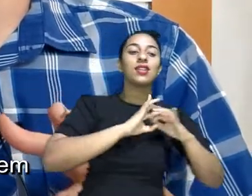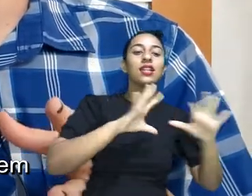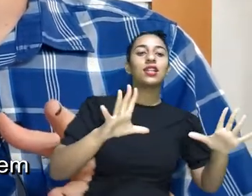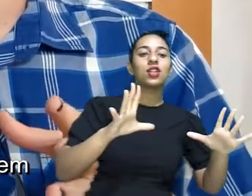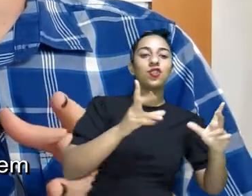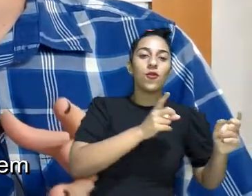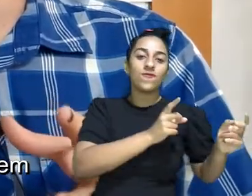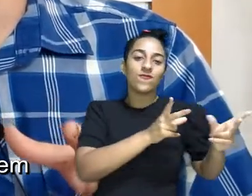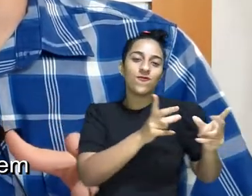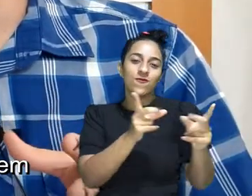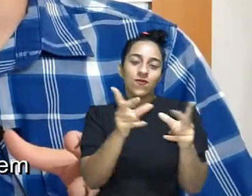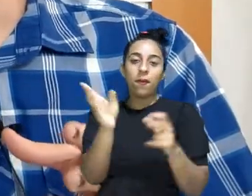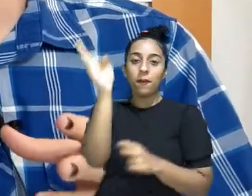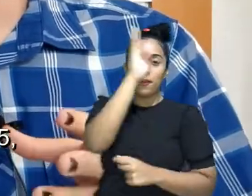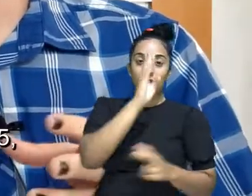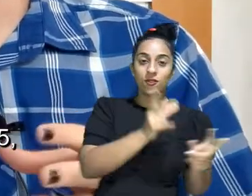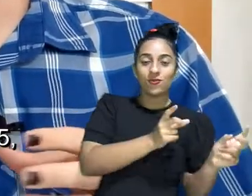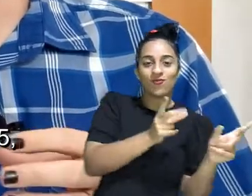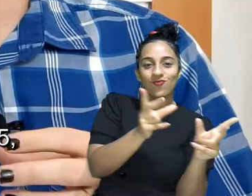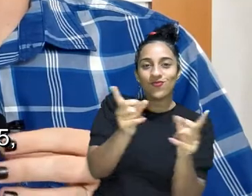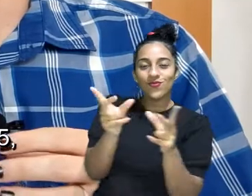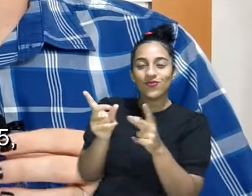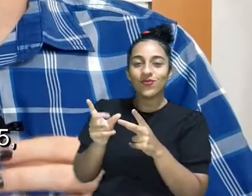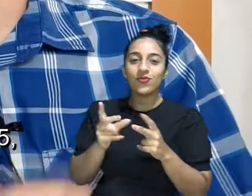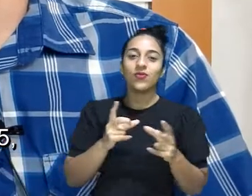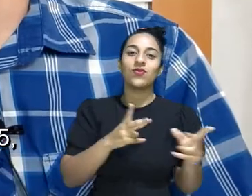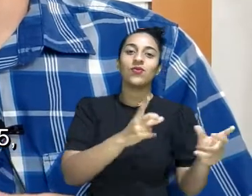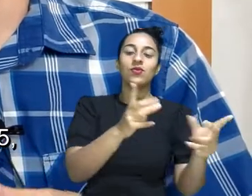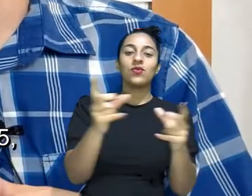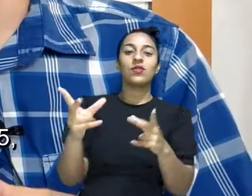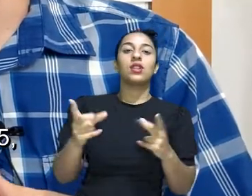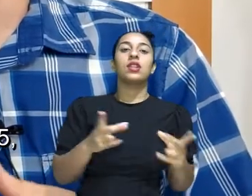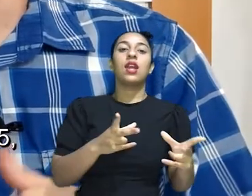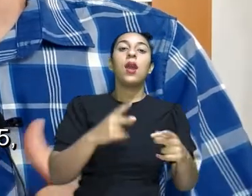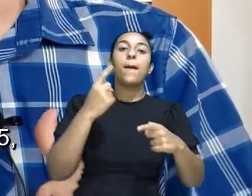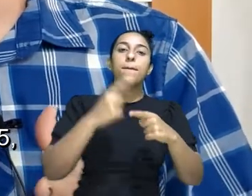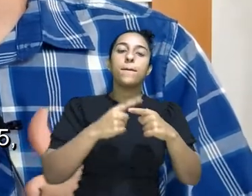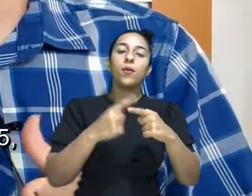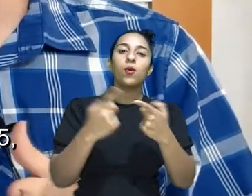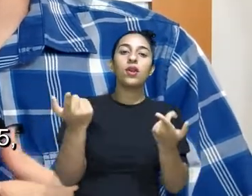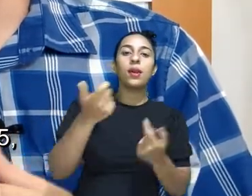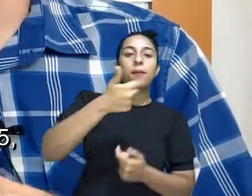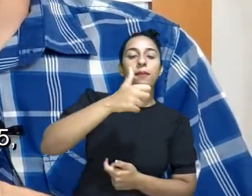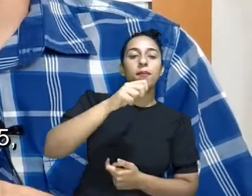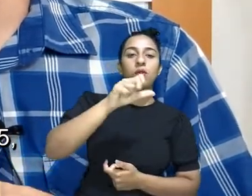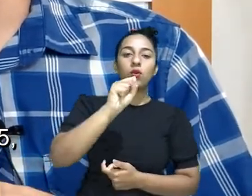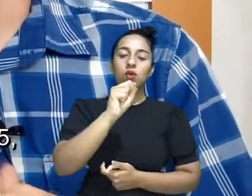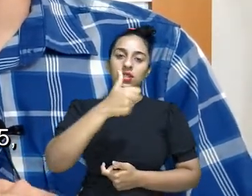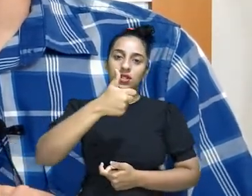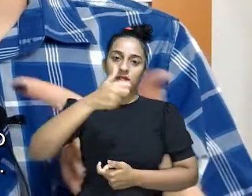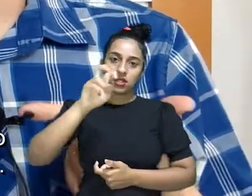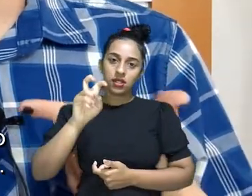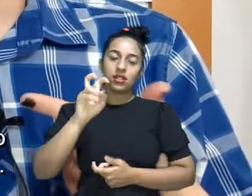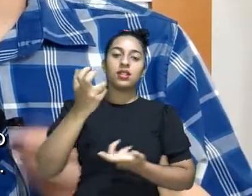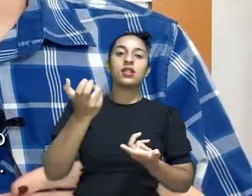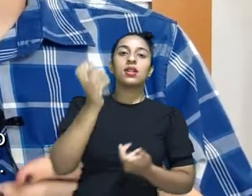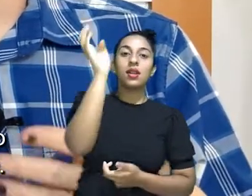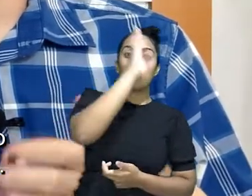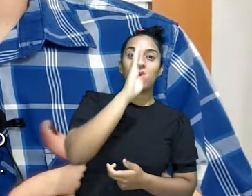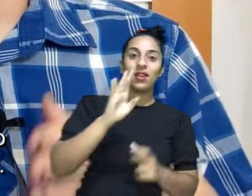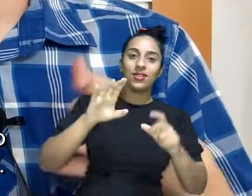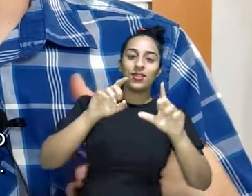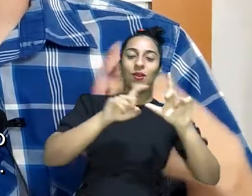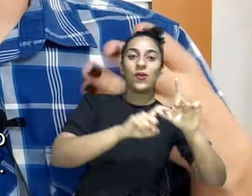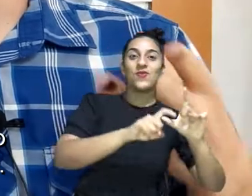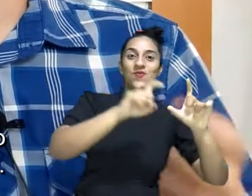fizessem comércio com quem quisessem porque o Brasil logo depois de 1815 deixaria de ser colônia de Portugal isso